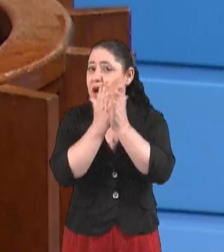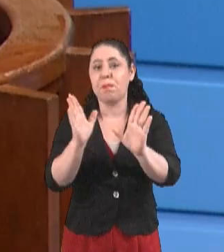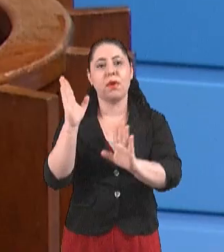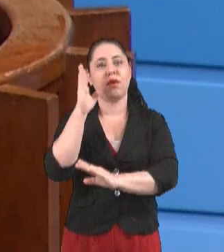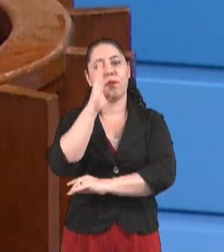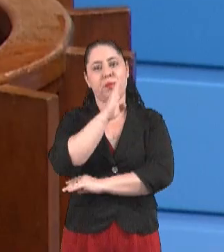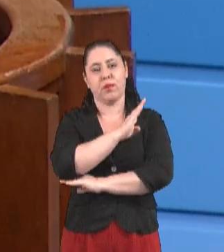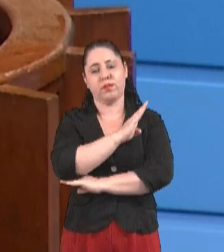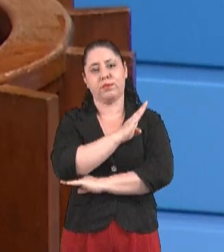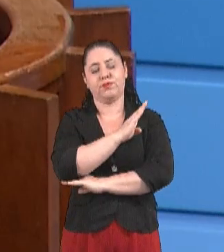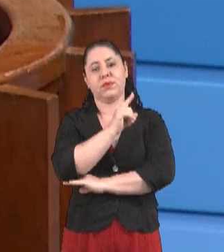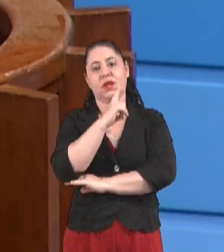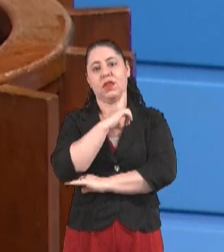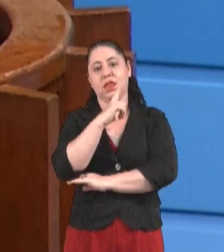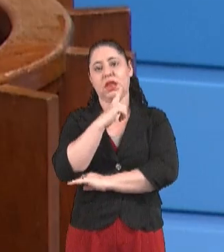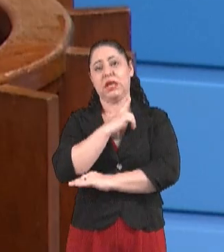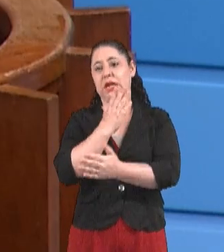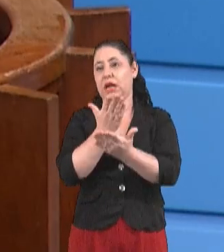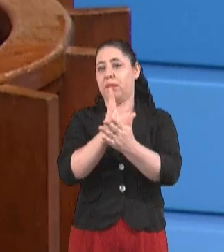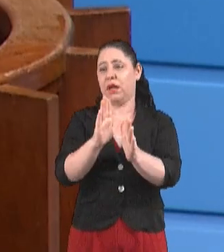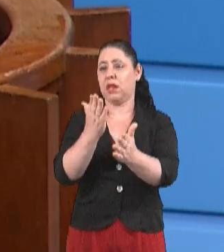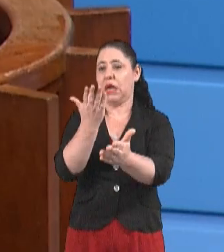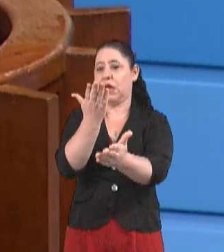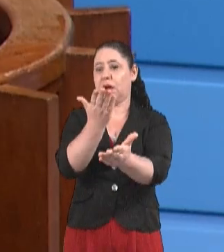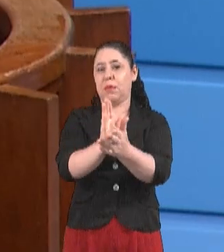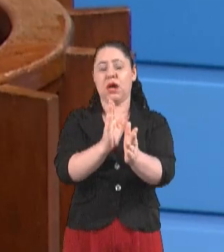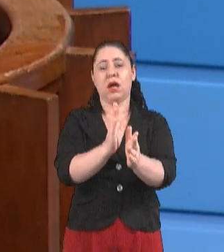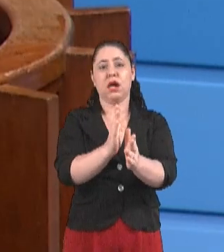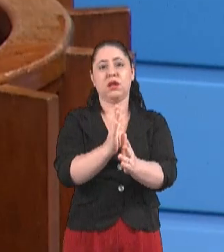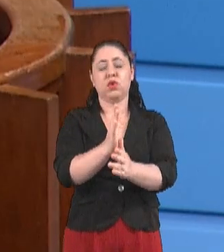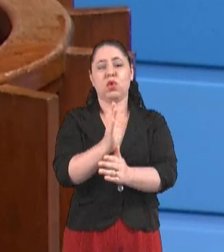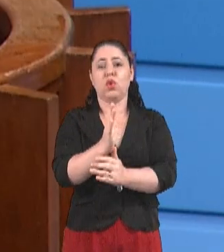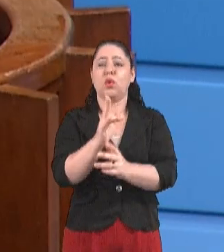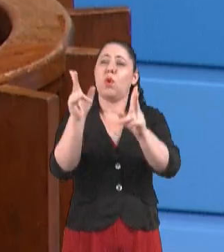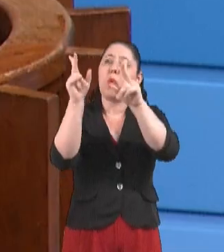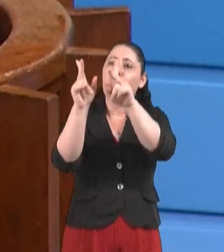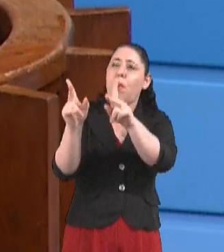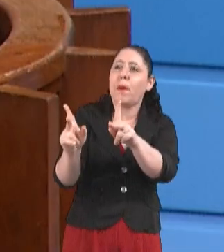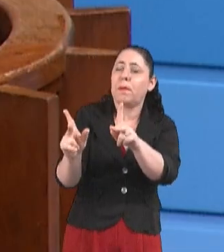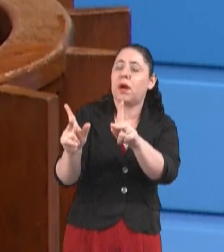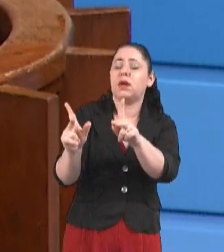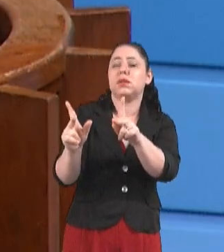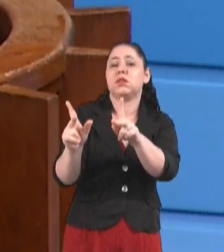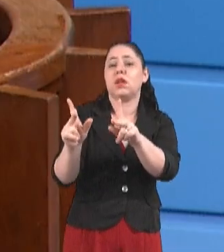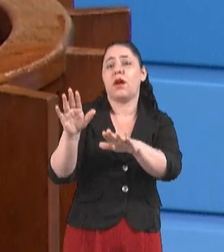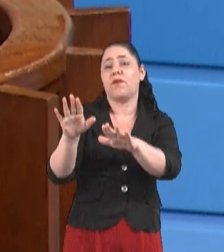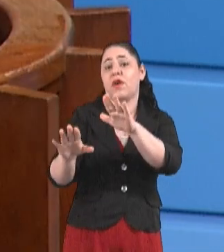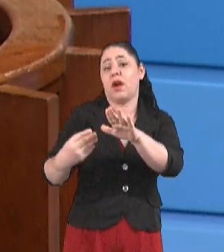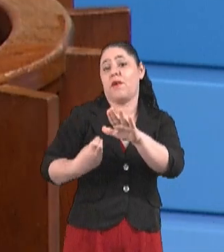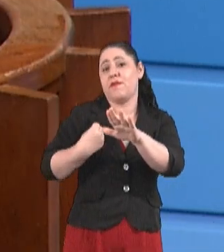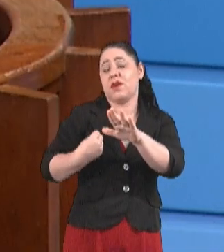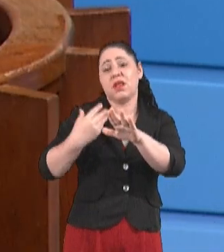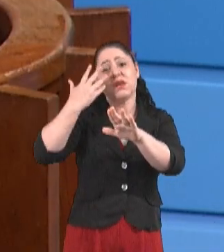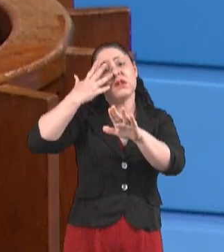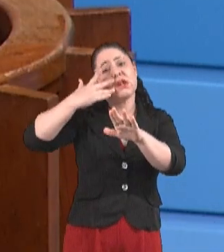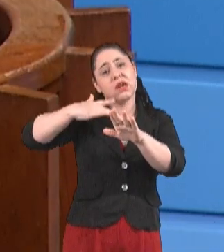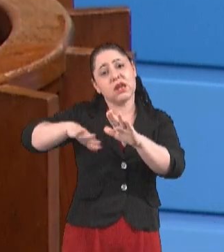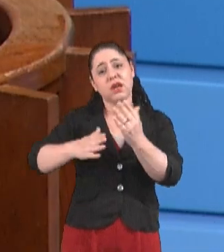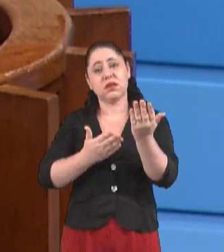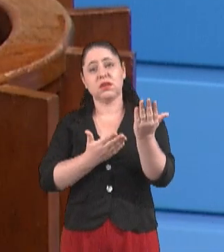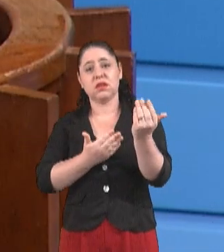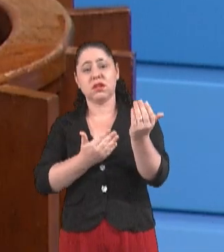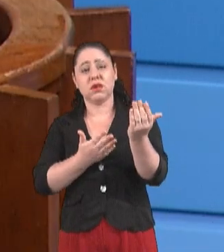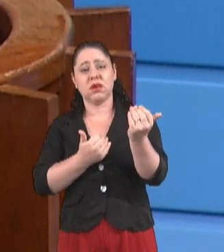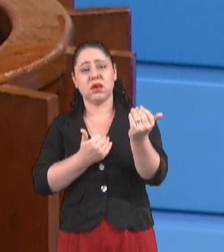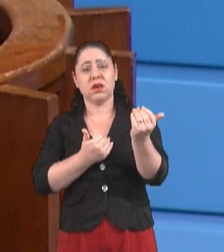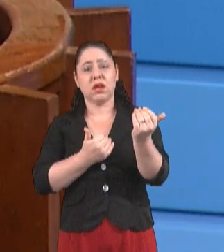mal que tem acabado com o sossego e muitas vezes com a vida, que muitas